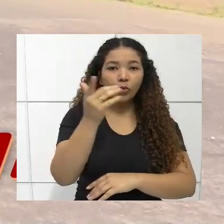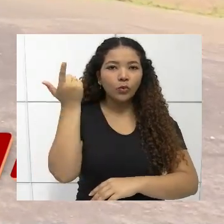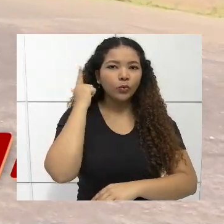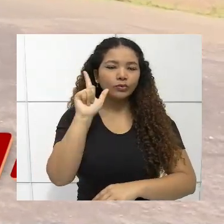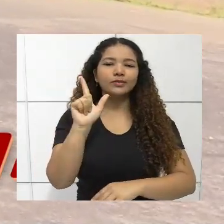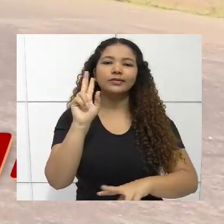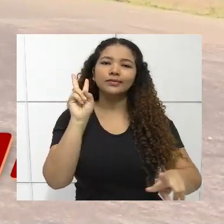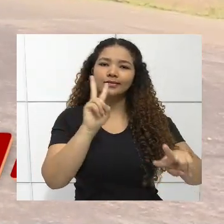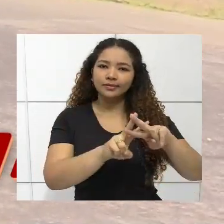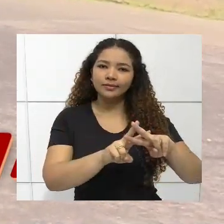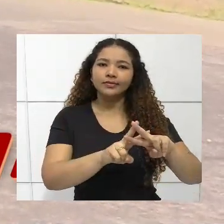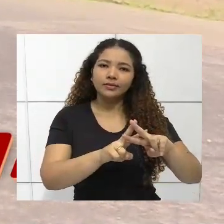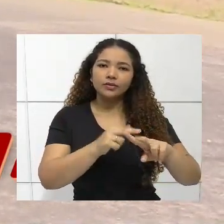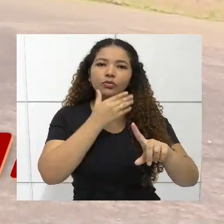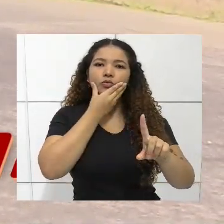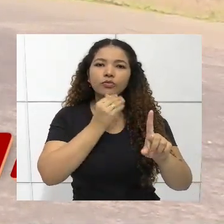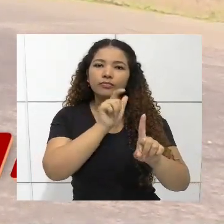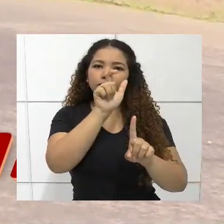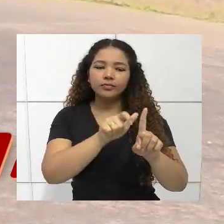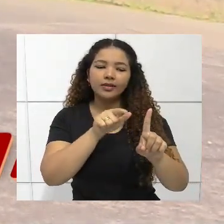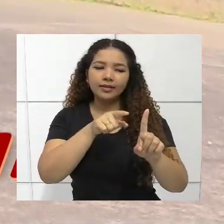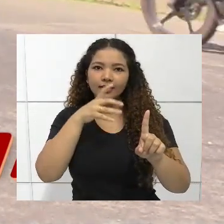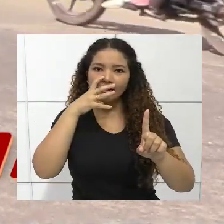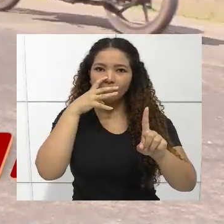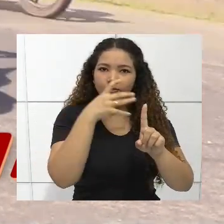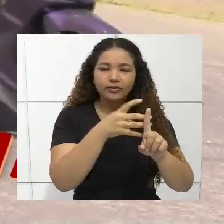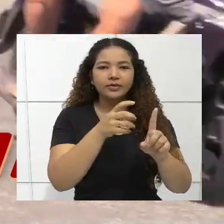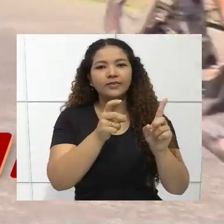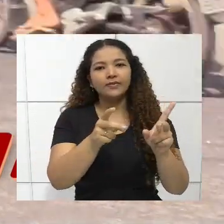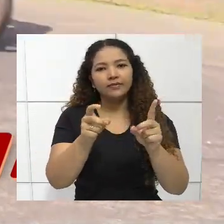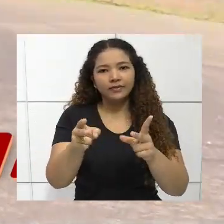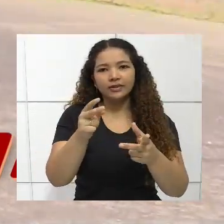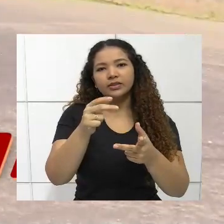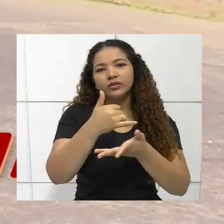pessoa acusada de tráfico de drogas aqui em